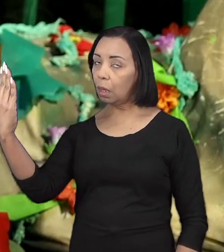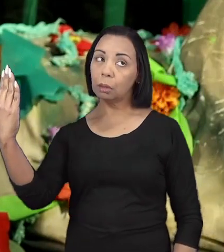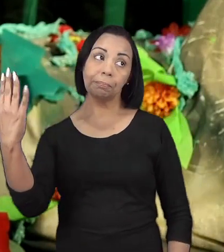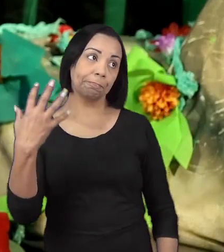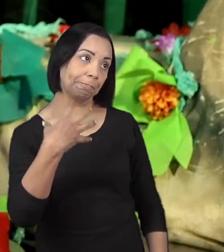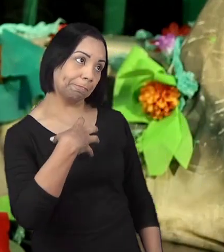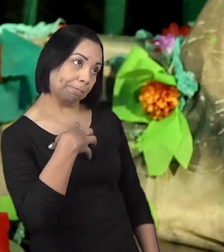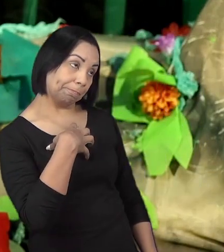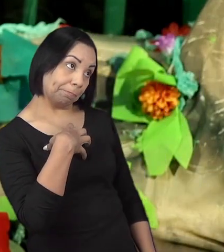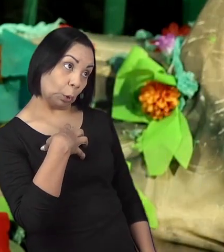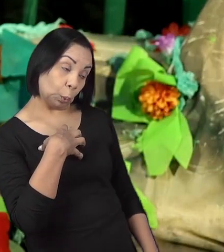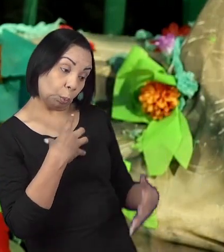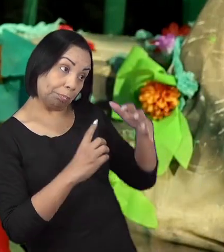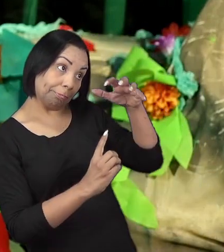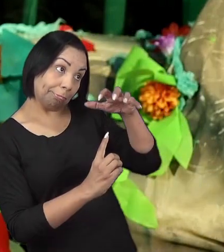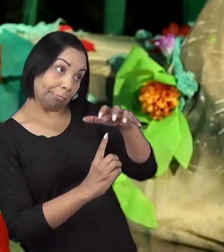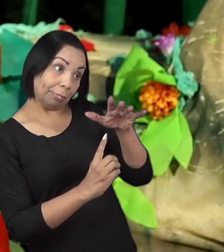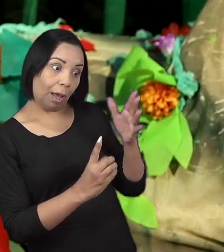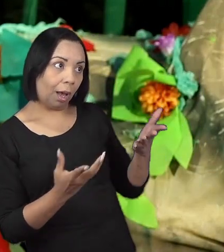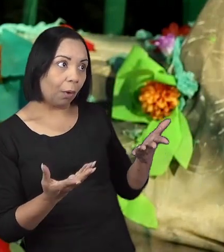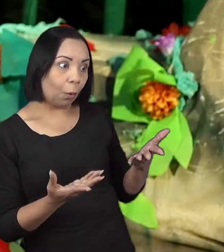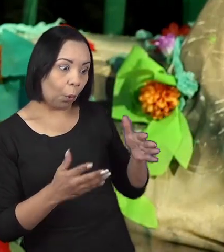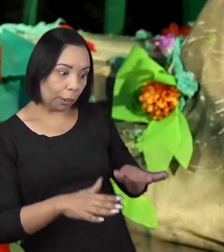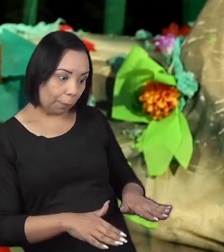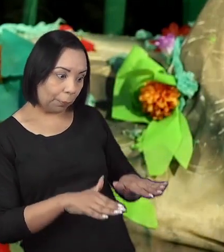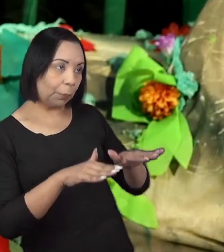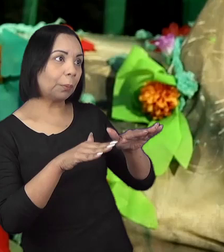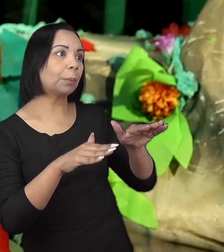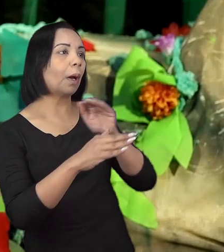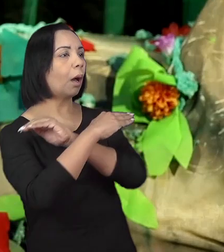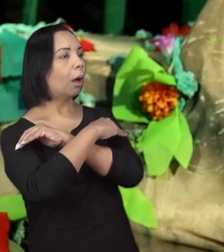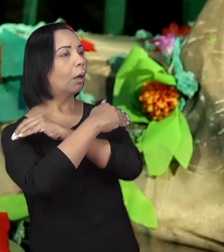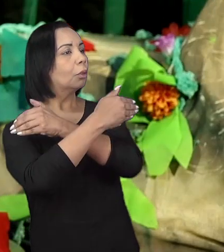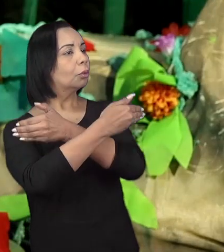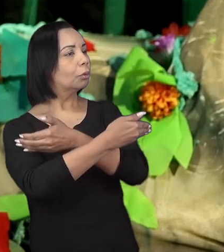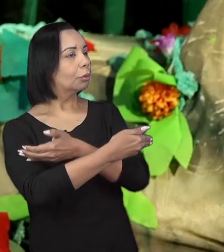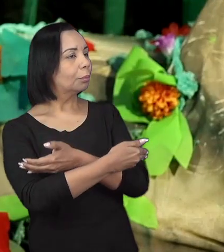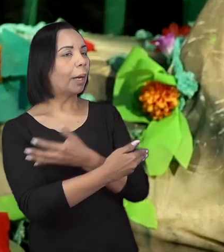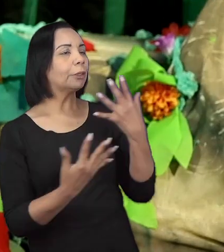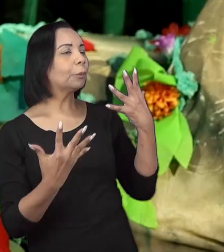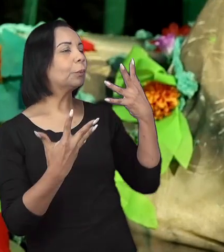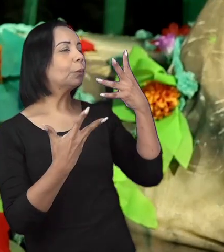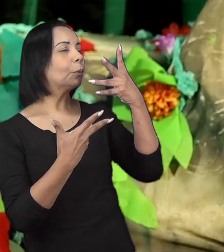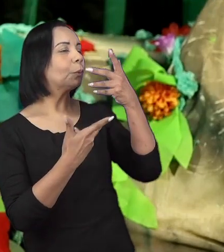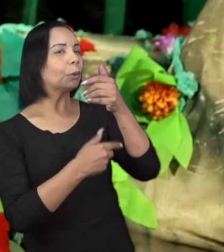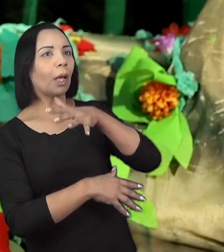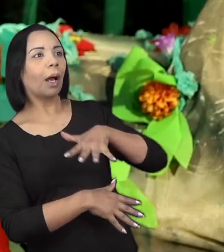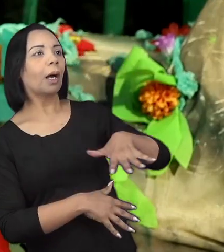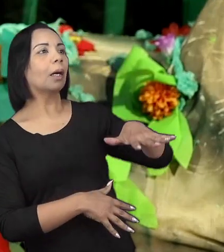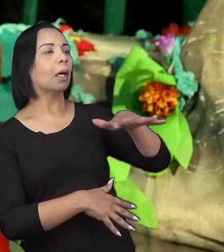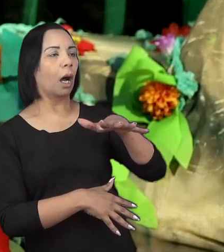"Sinto muito, bela rainha, mas agora que cresceu, Branca de Neve é a mais bela